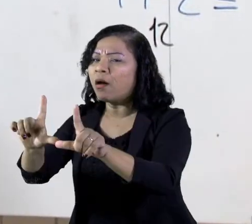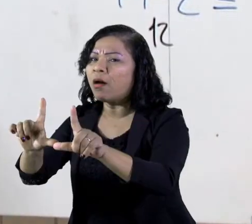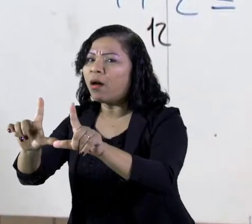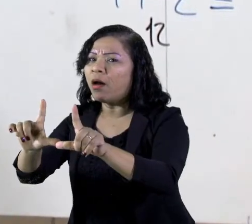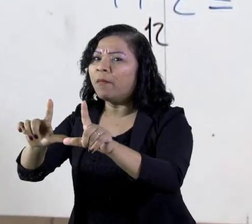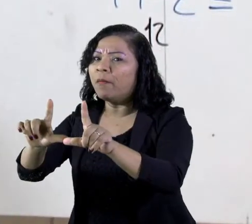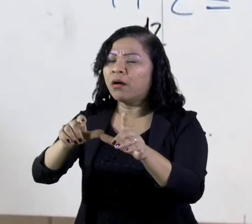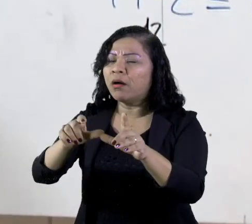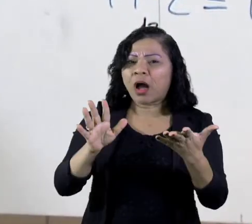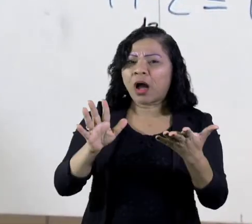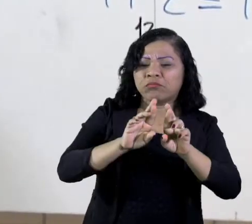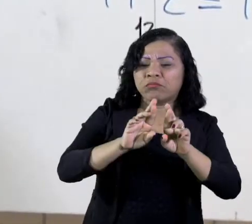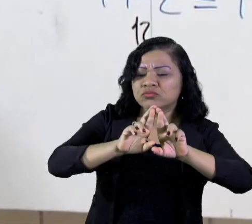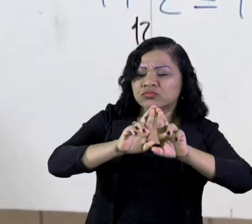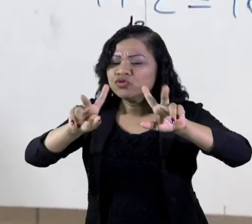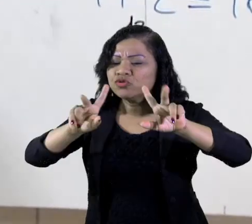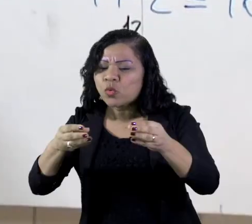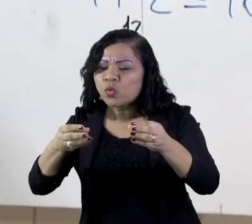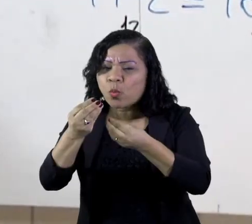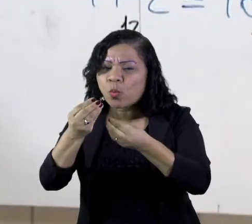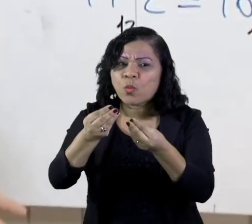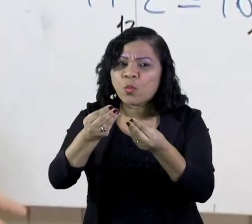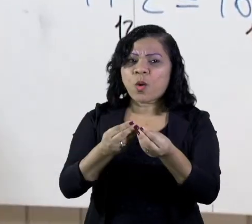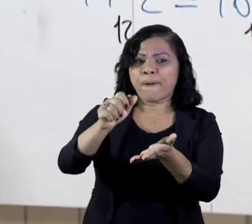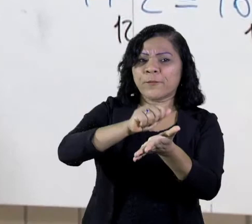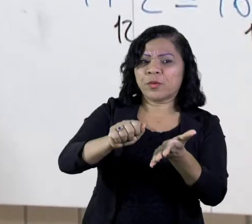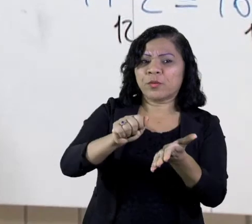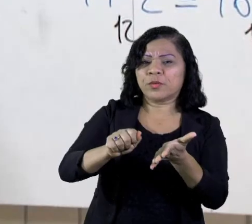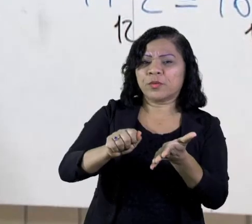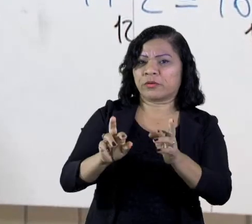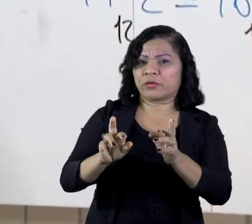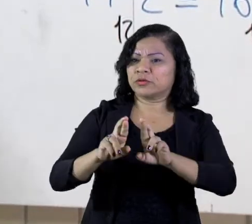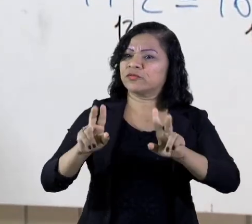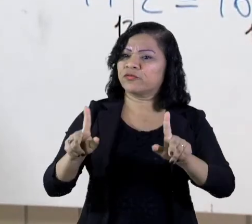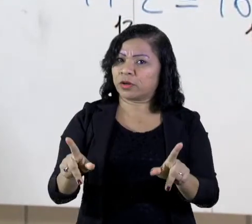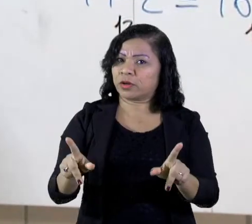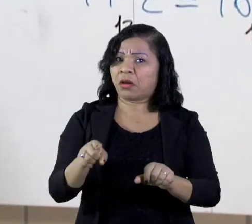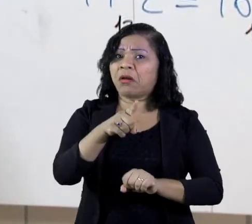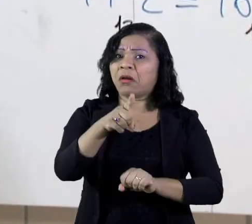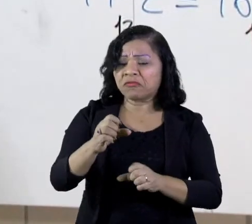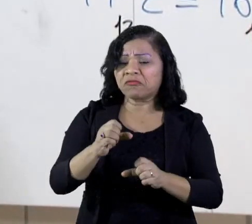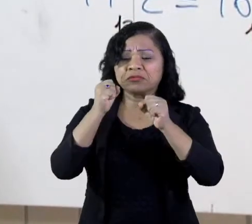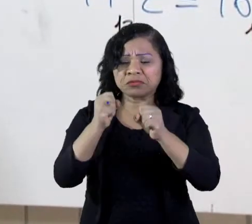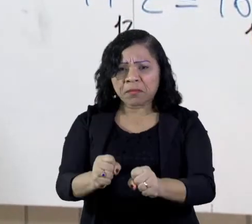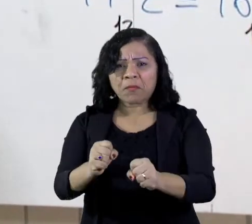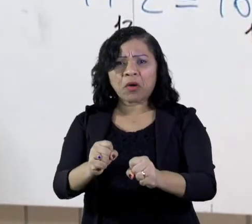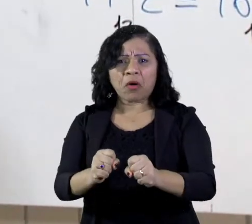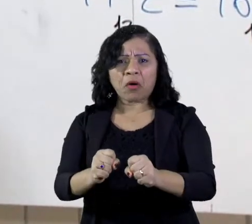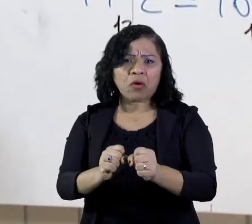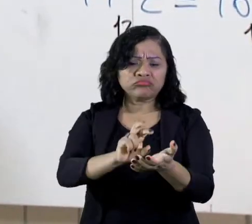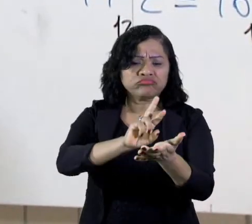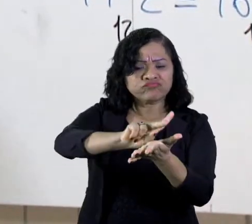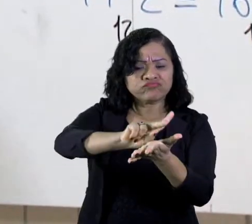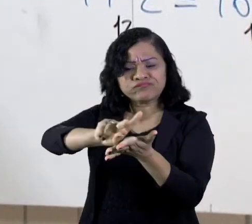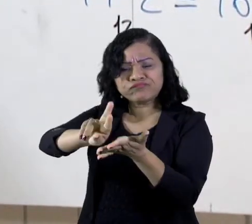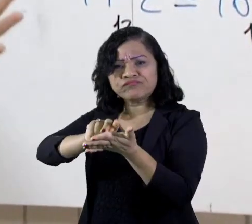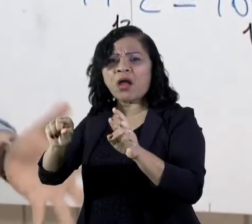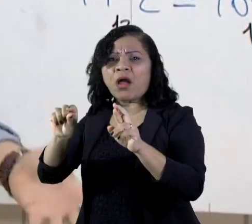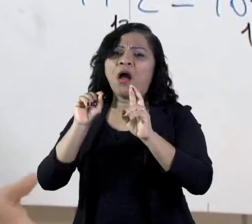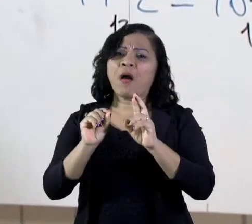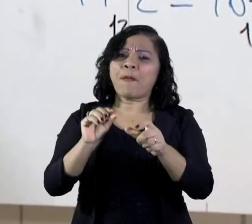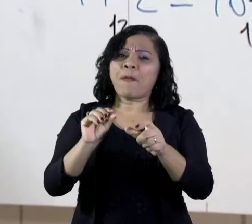um número, que você possa escrever também de muitas formas e poder fazer essa relação, né? De diferença e